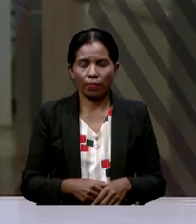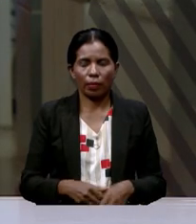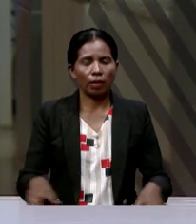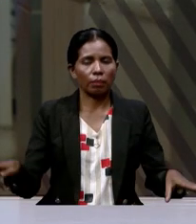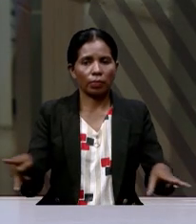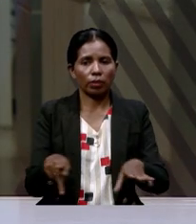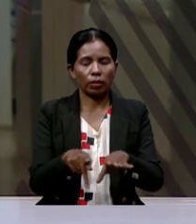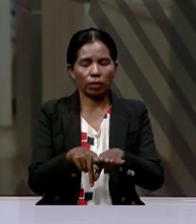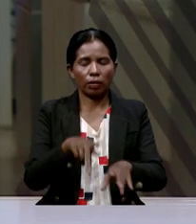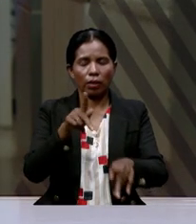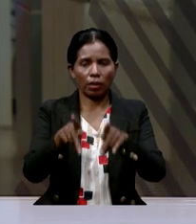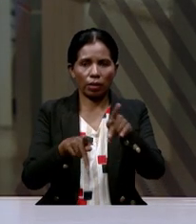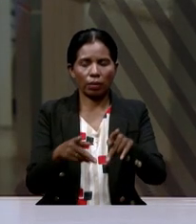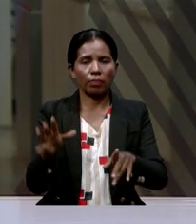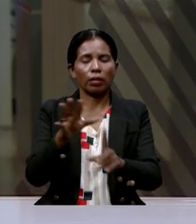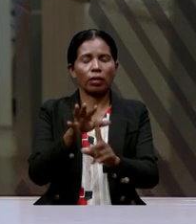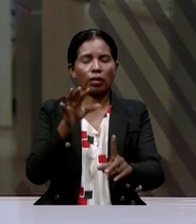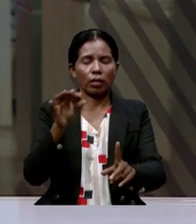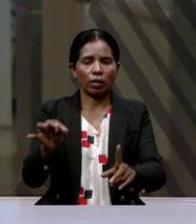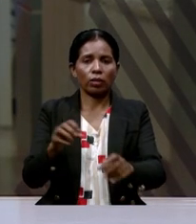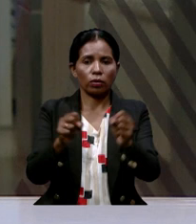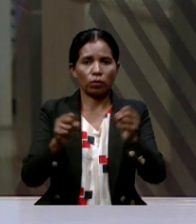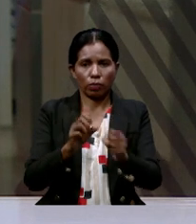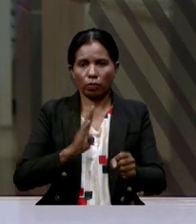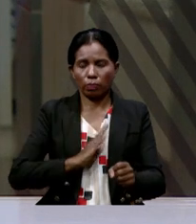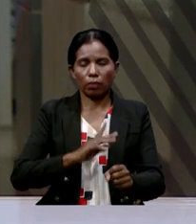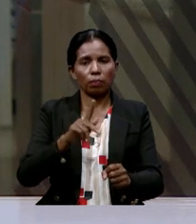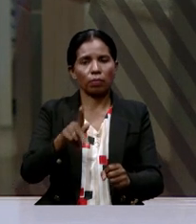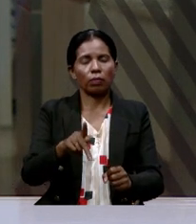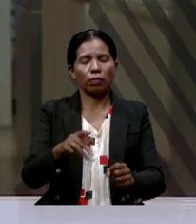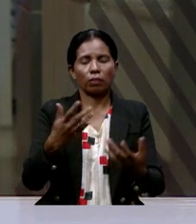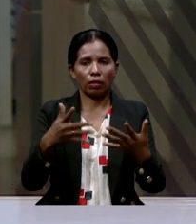Partisipasaun eleitor sira e eleisaun líder komunitária suku Bebonuk menos.